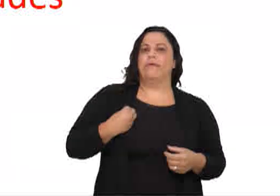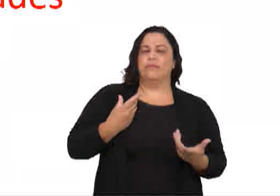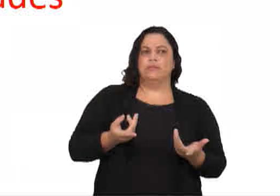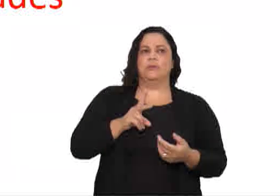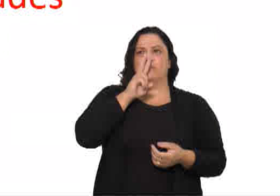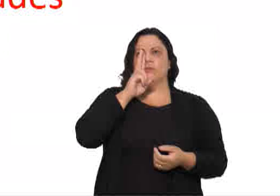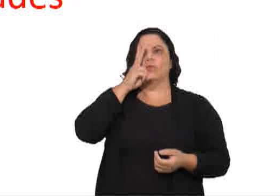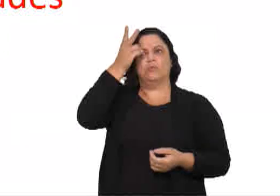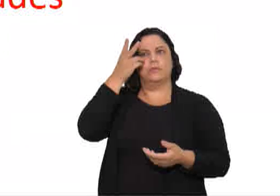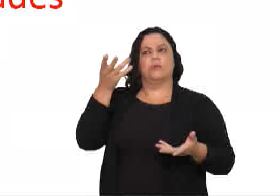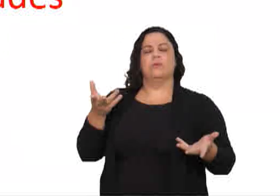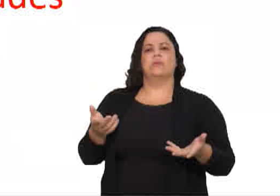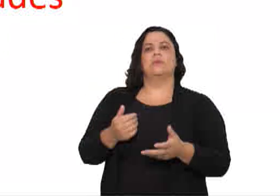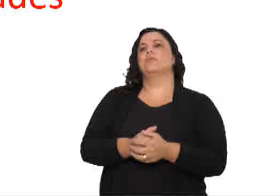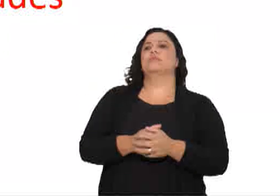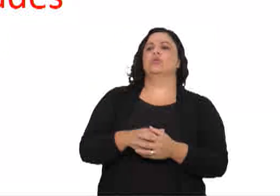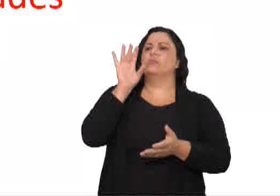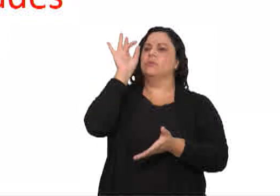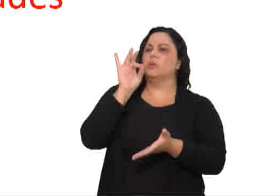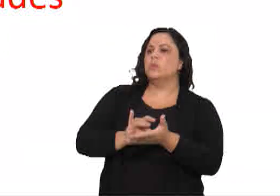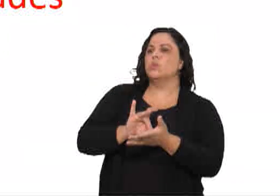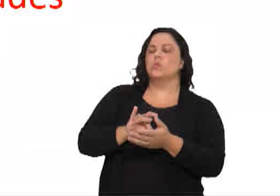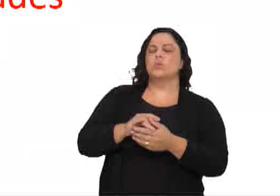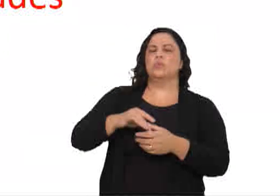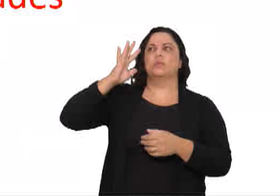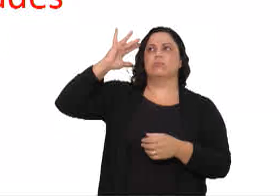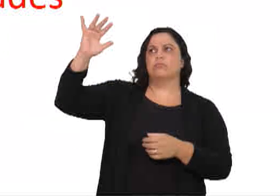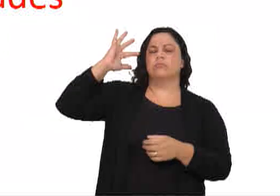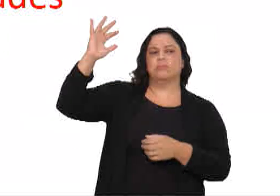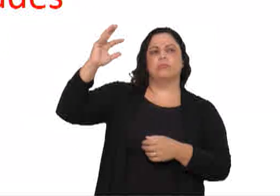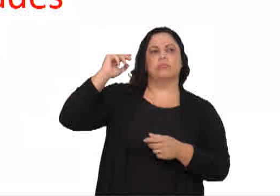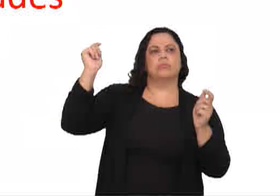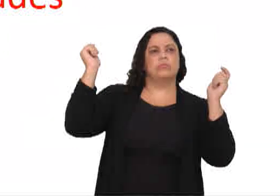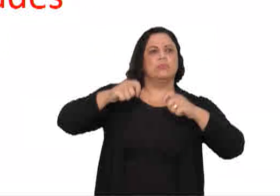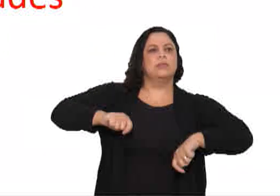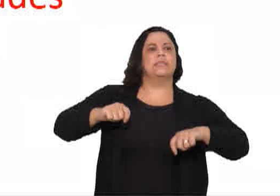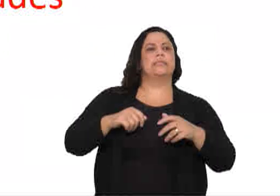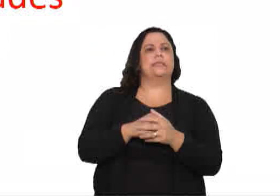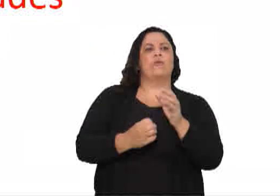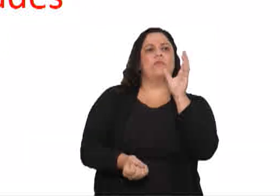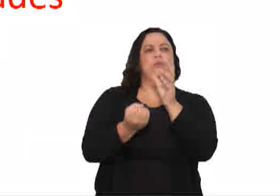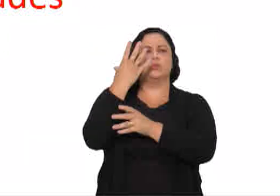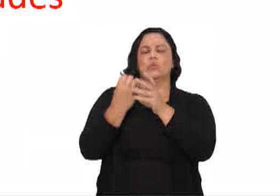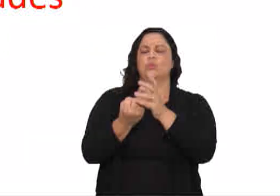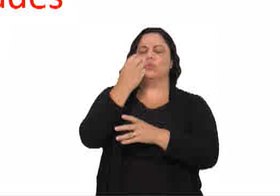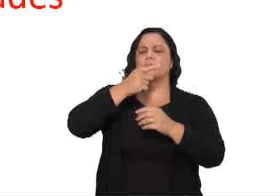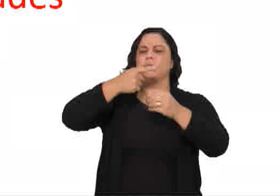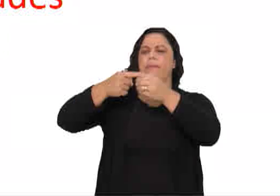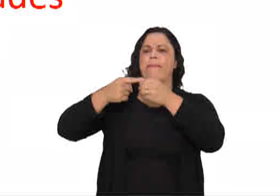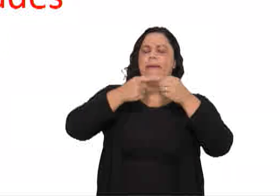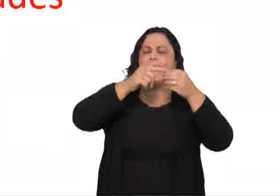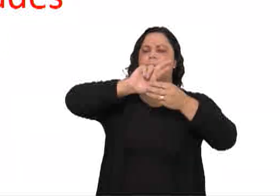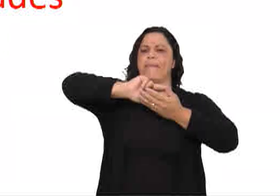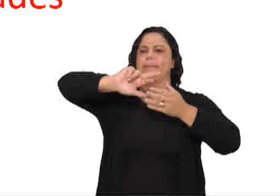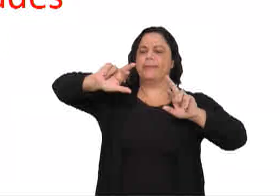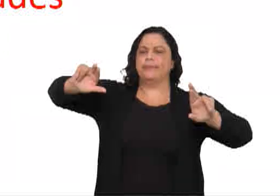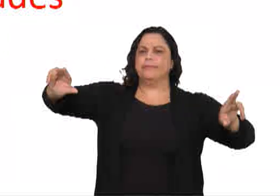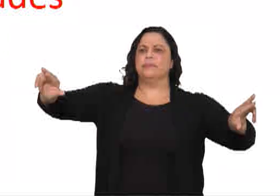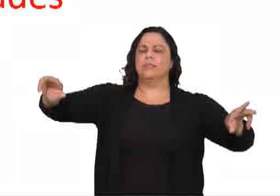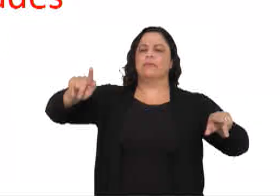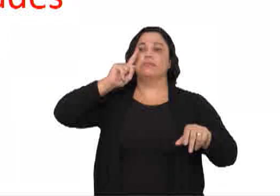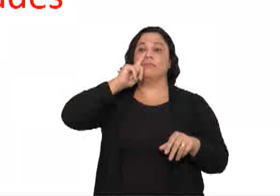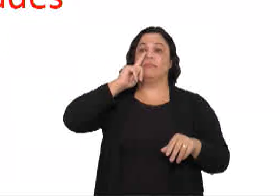que corrobora, que confirma essa teoria, né? E faz o surgimento de novas cidades gregas em outras